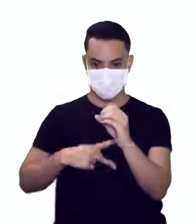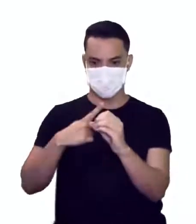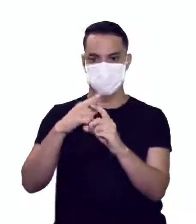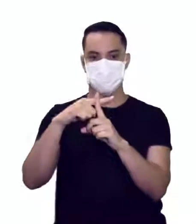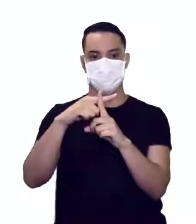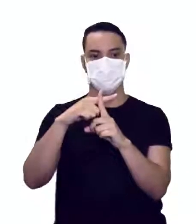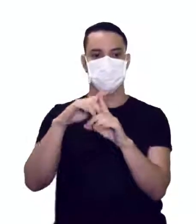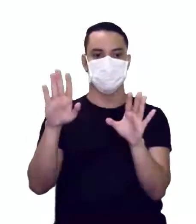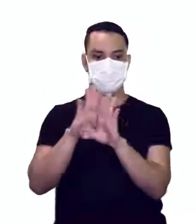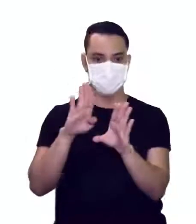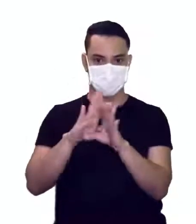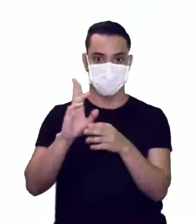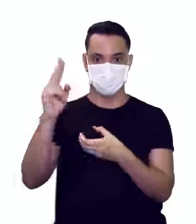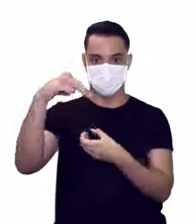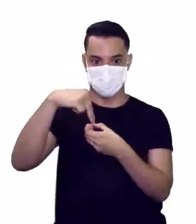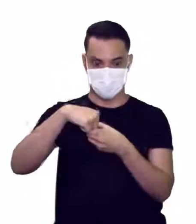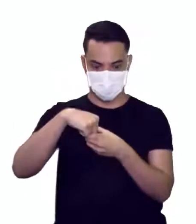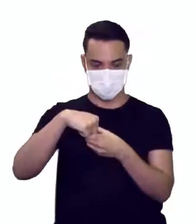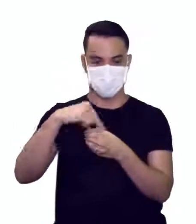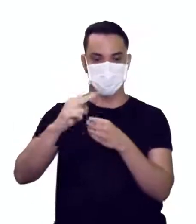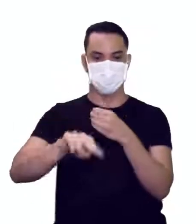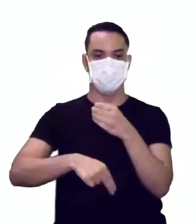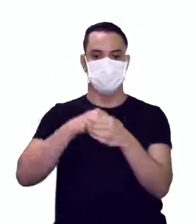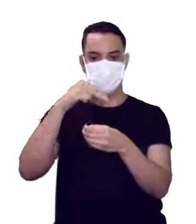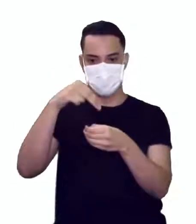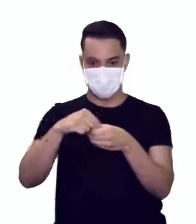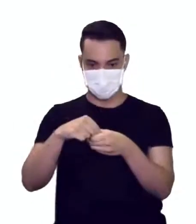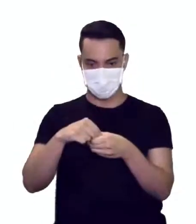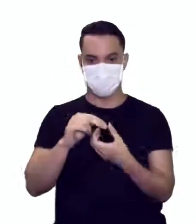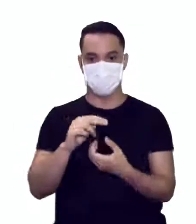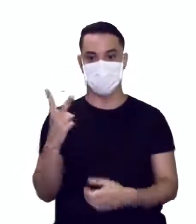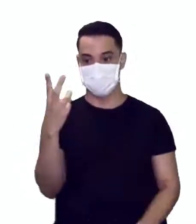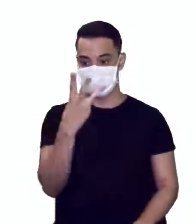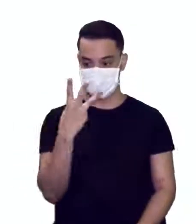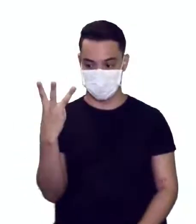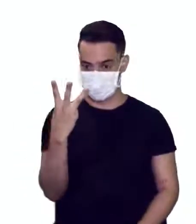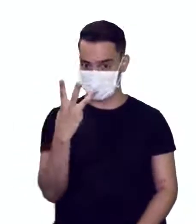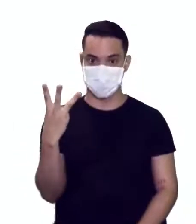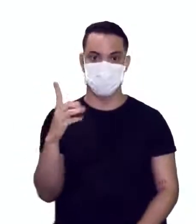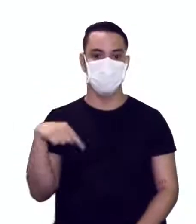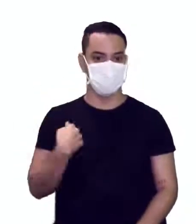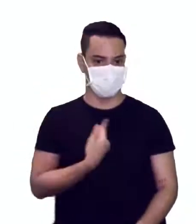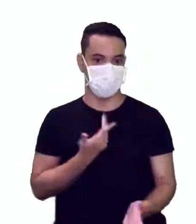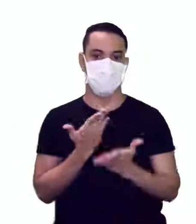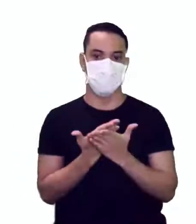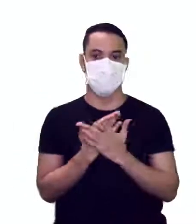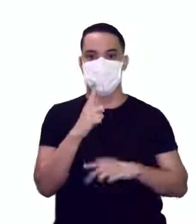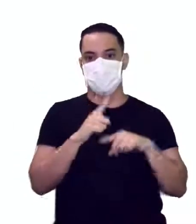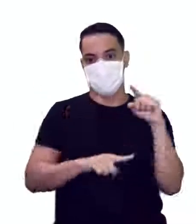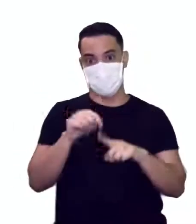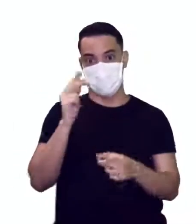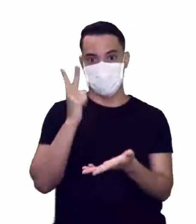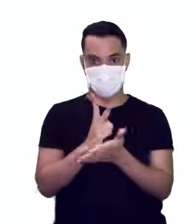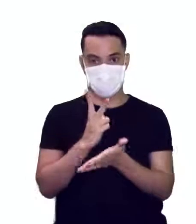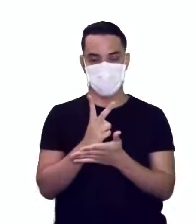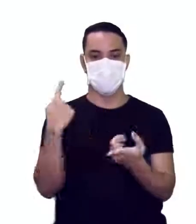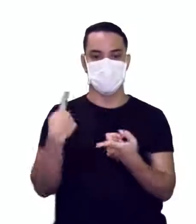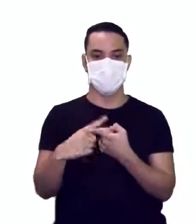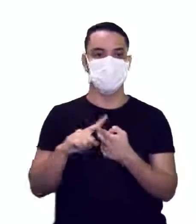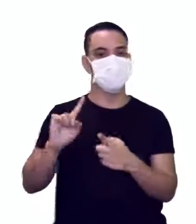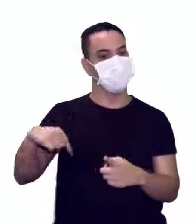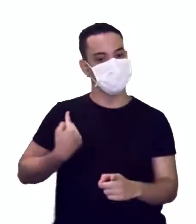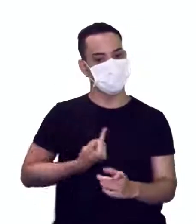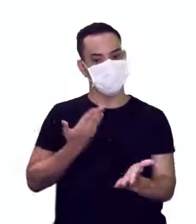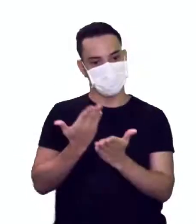ó, nossos objetos de estudo: elétrons, prótons e nêutrons. Sendo que quando a gente estuda aqui